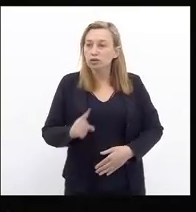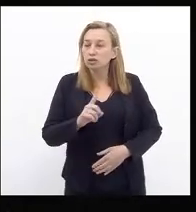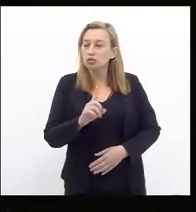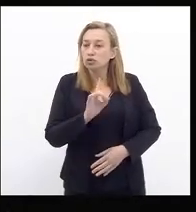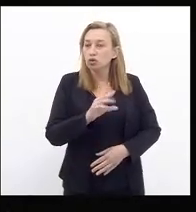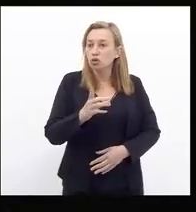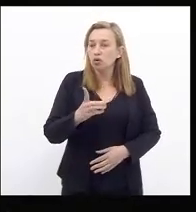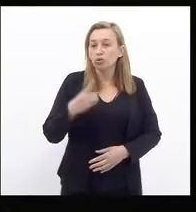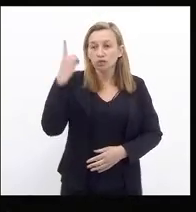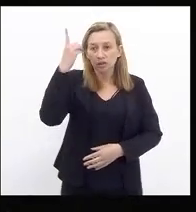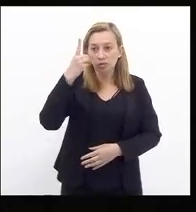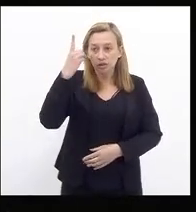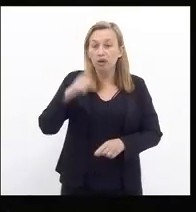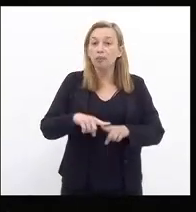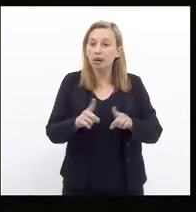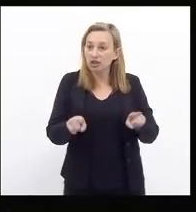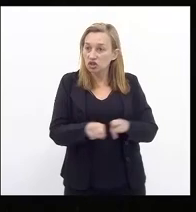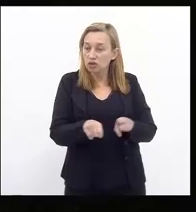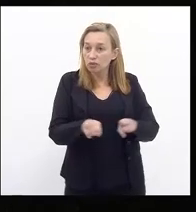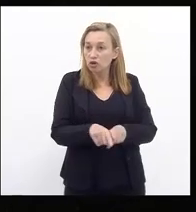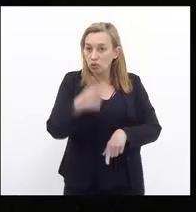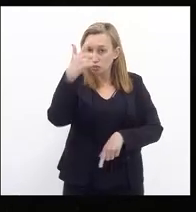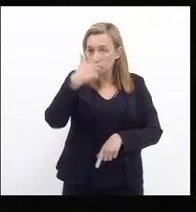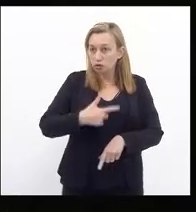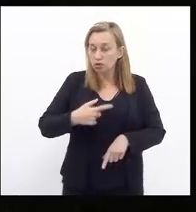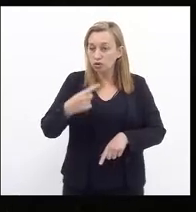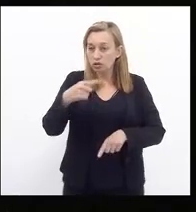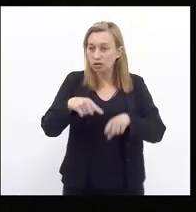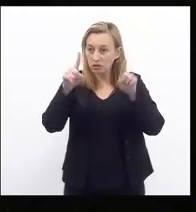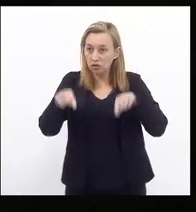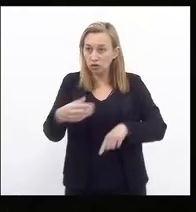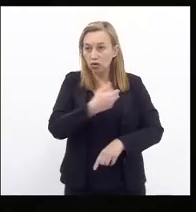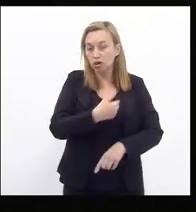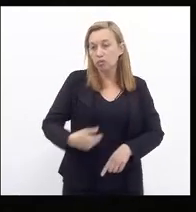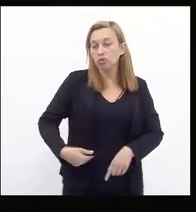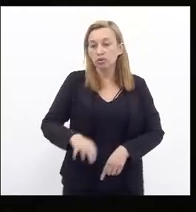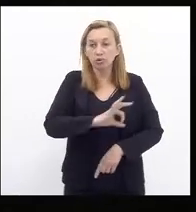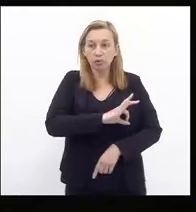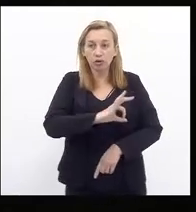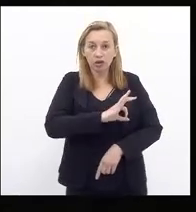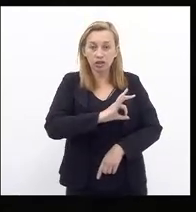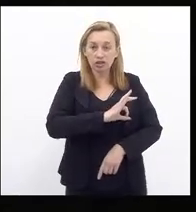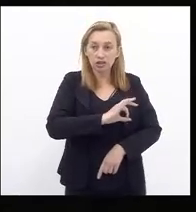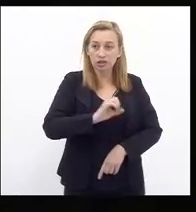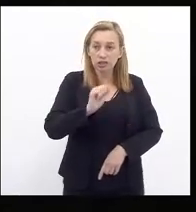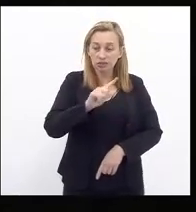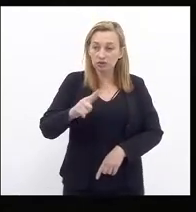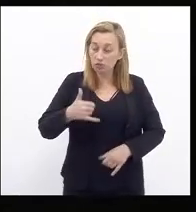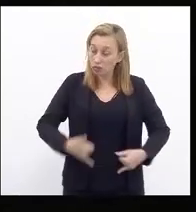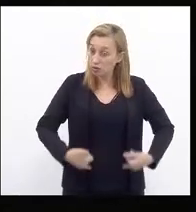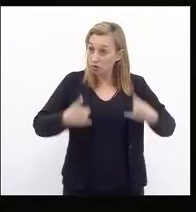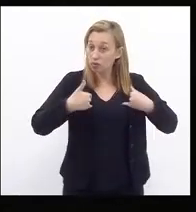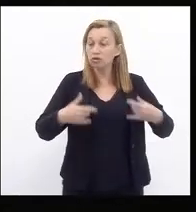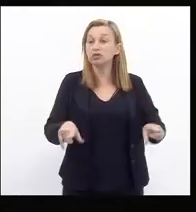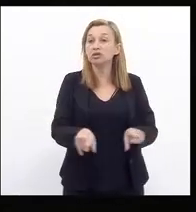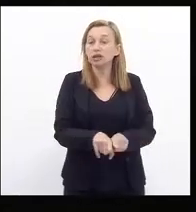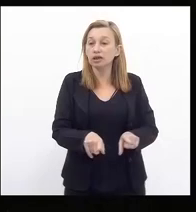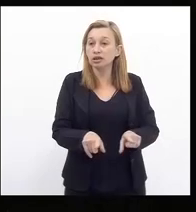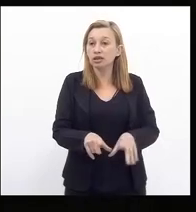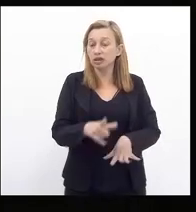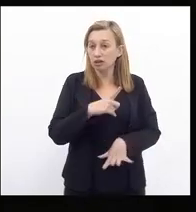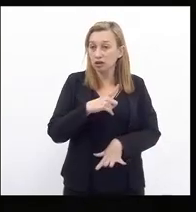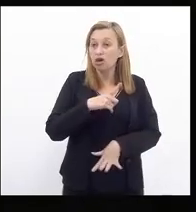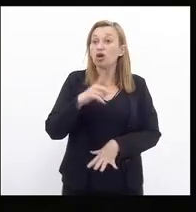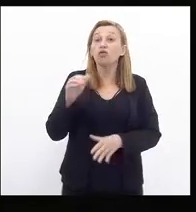como parlamentar Mas também como servidora pública da polícia civil da qual muito me orgulho votei não